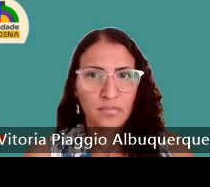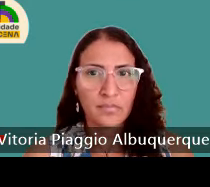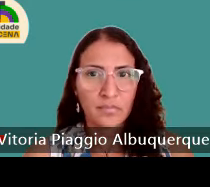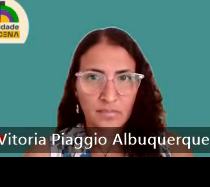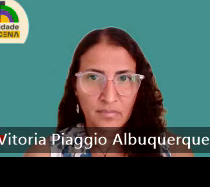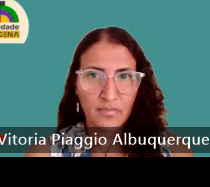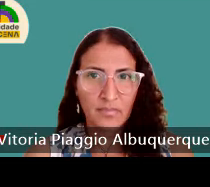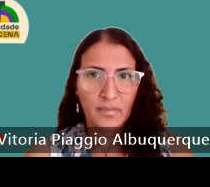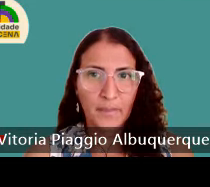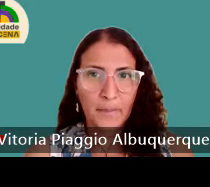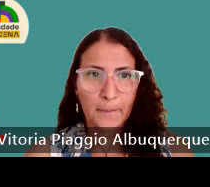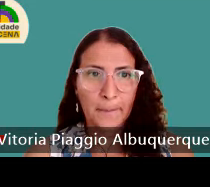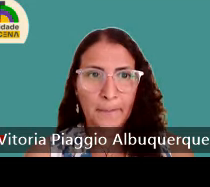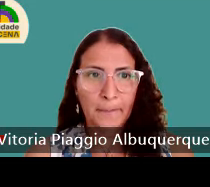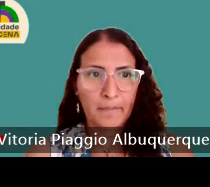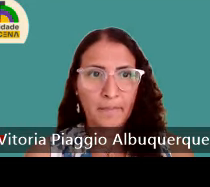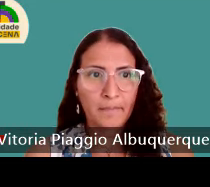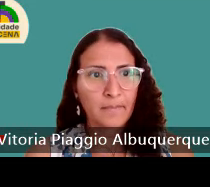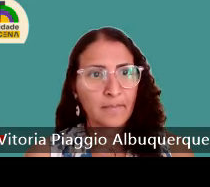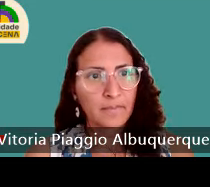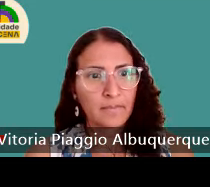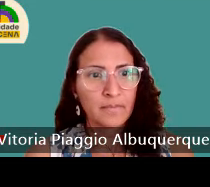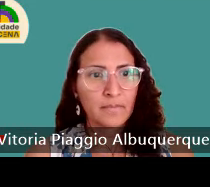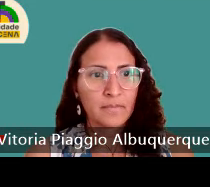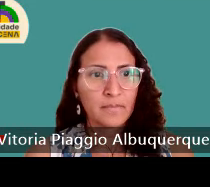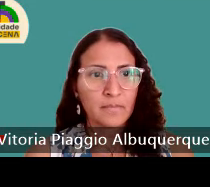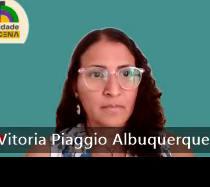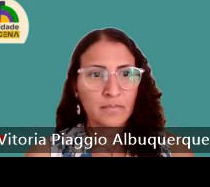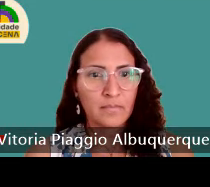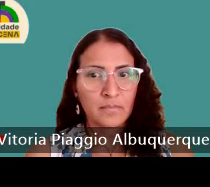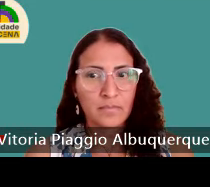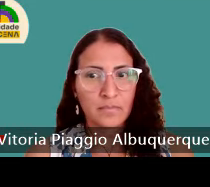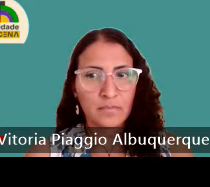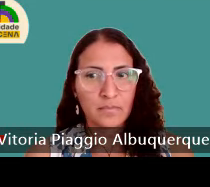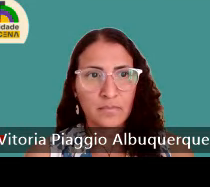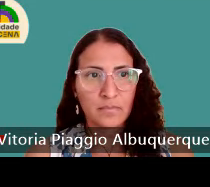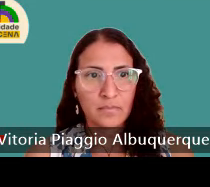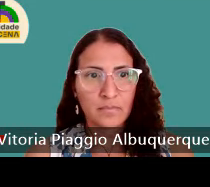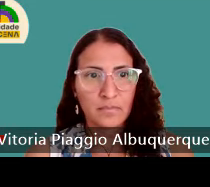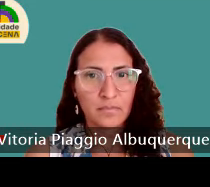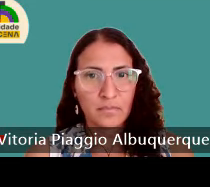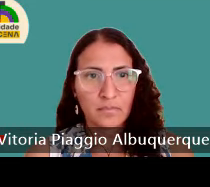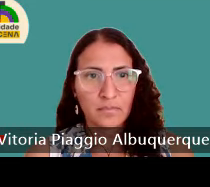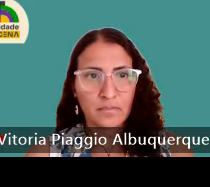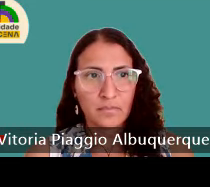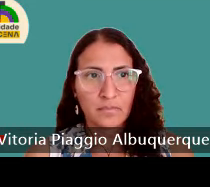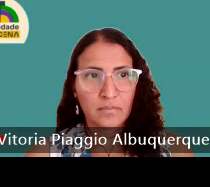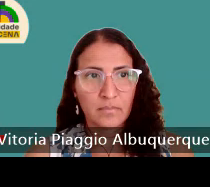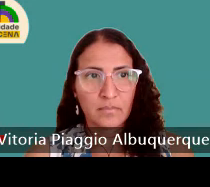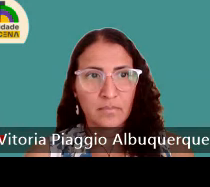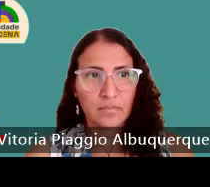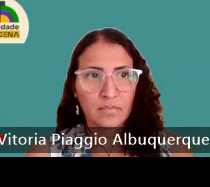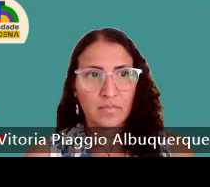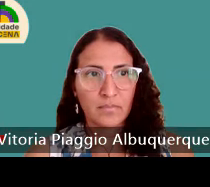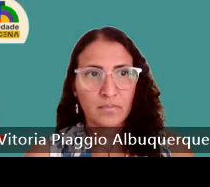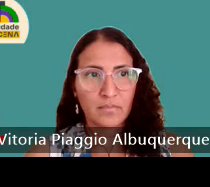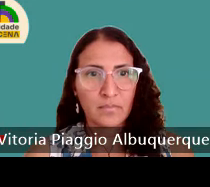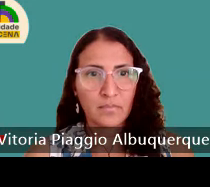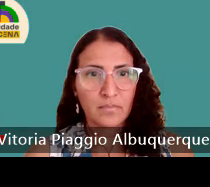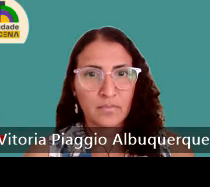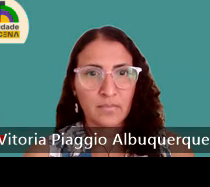impecílio que a gente deve considerar e que atrapalha muitas vezes a tomada de decisão e o papel de assumir as